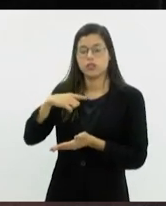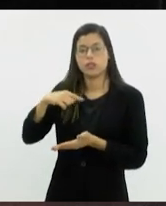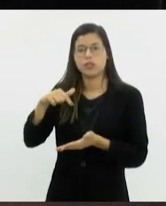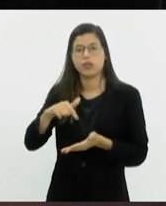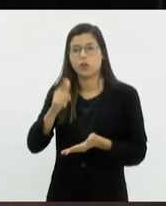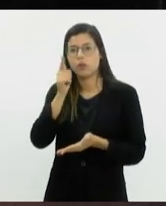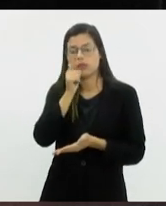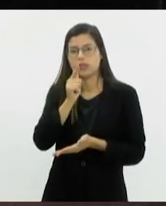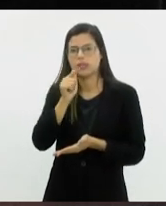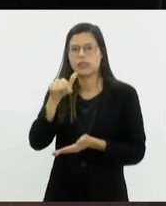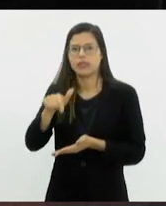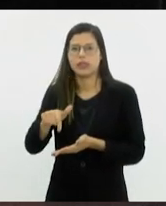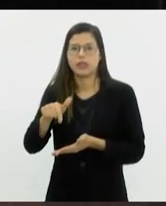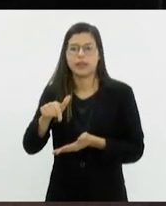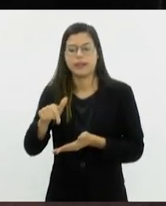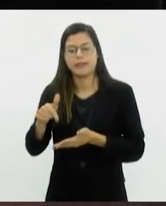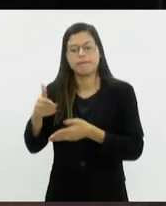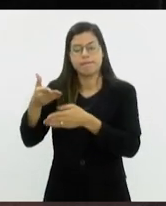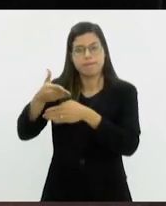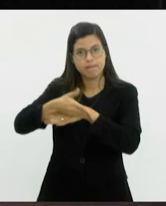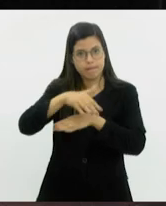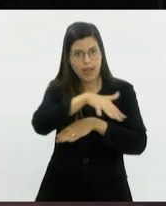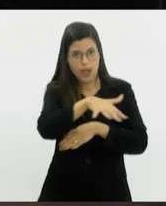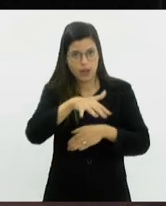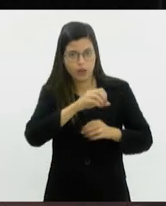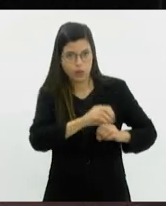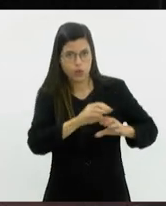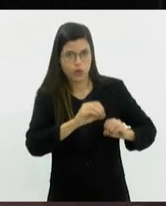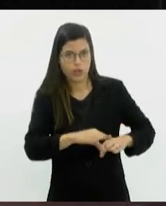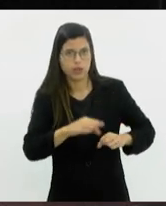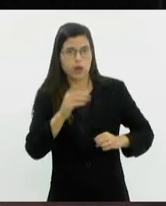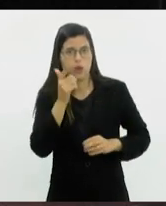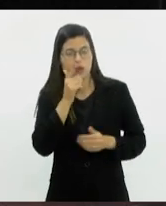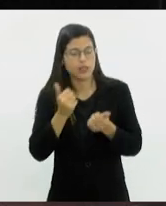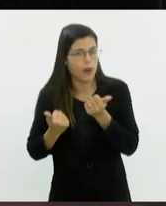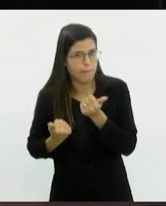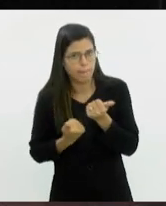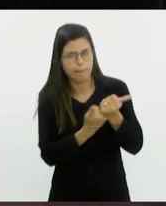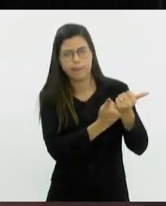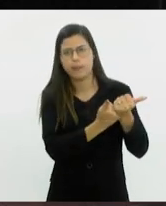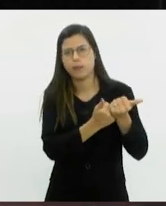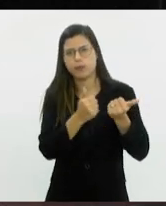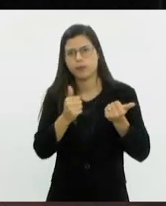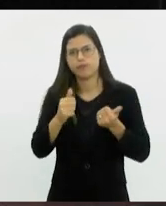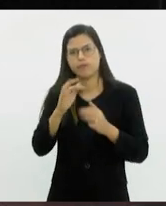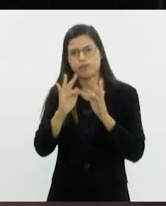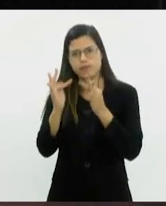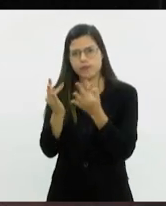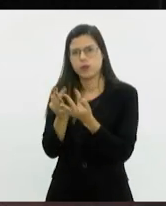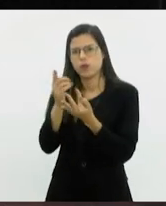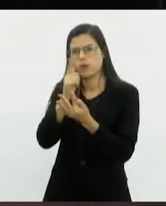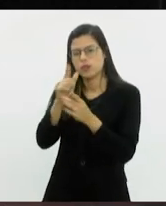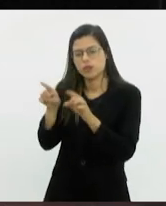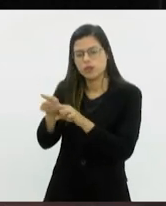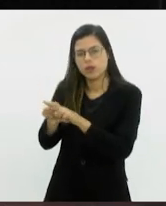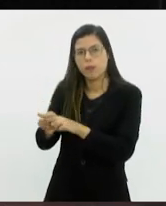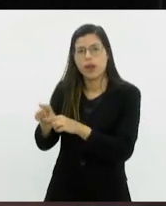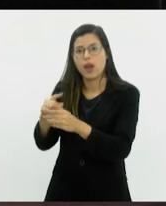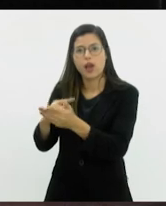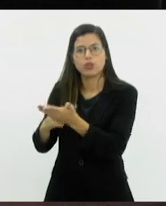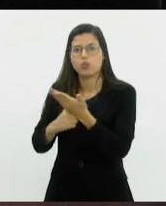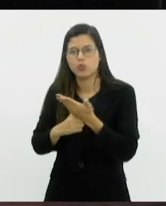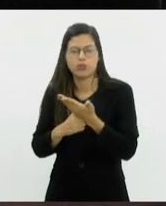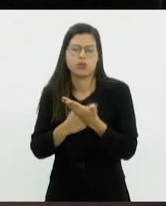o acesso lá na educação ao mediador, para que aquela família possa acessar qualquer tipo de benefício que o governo federal